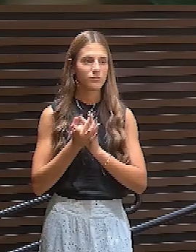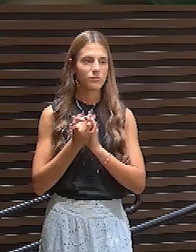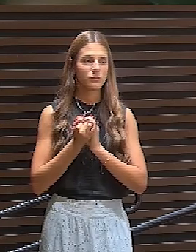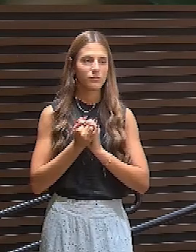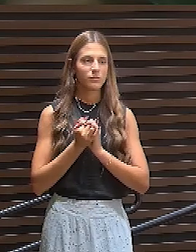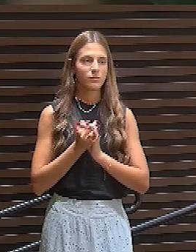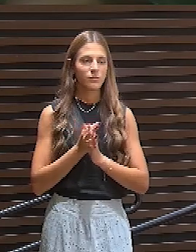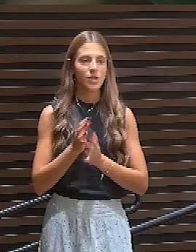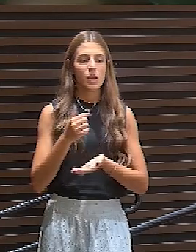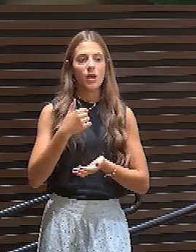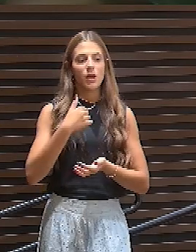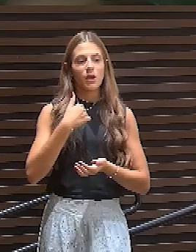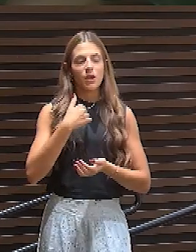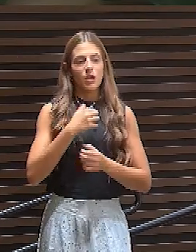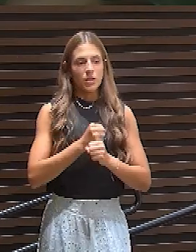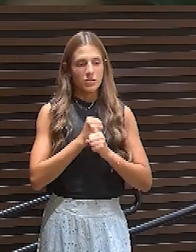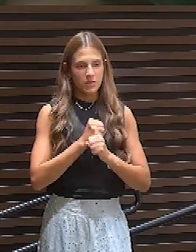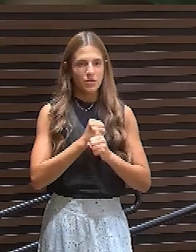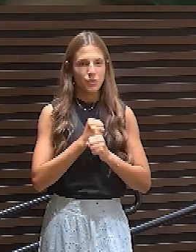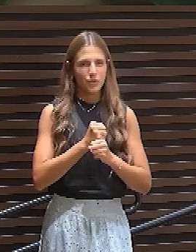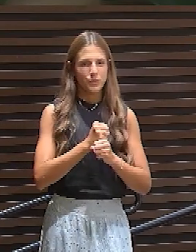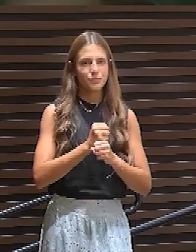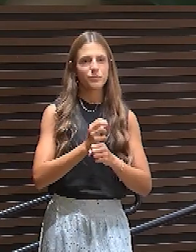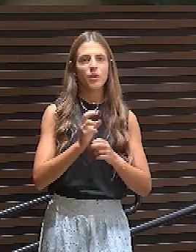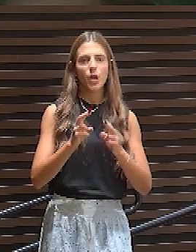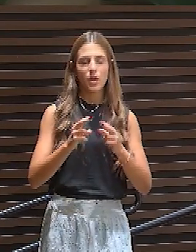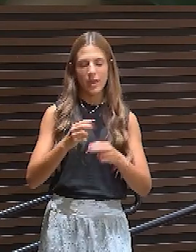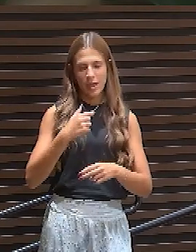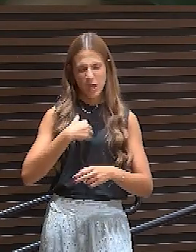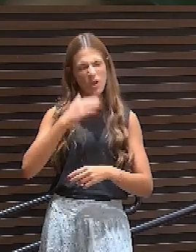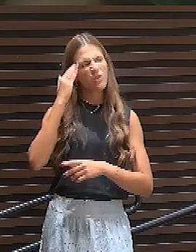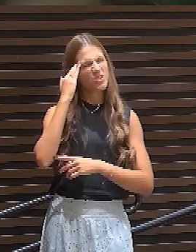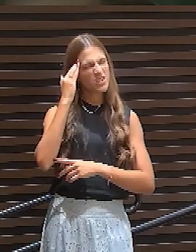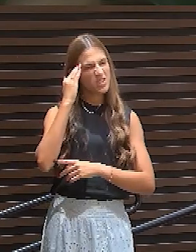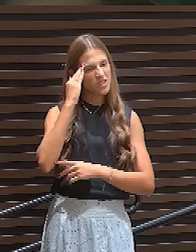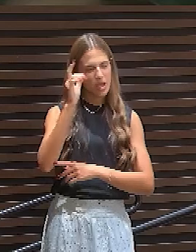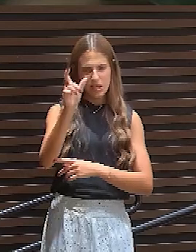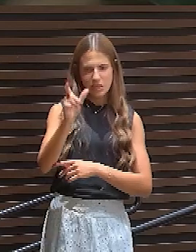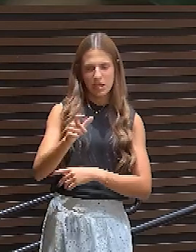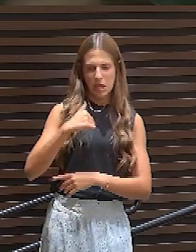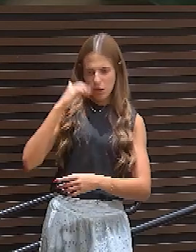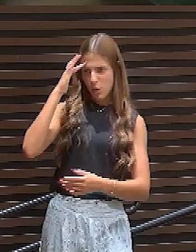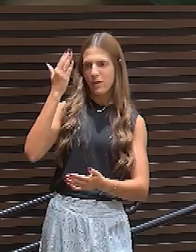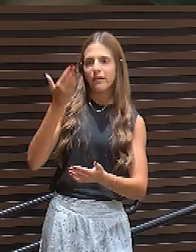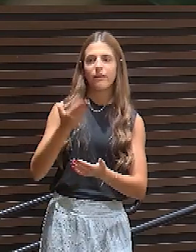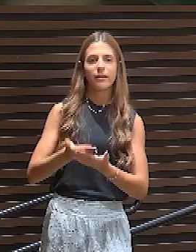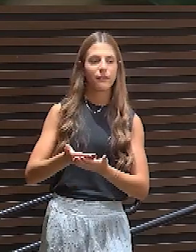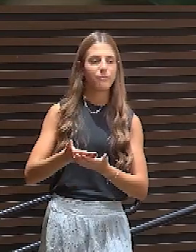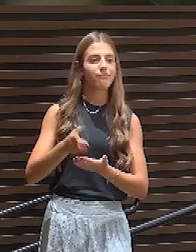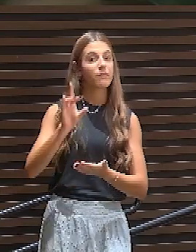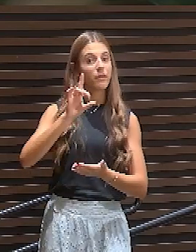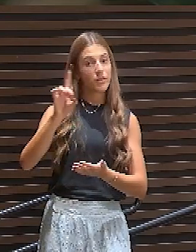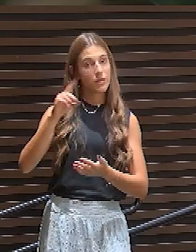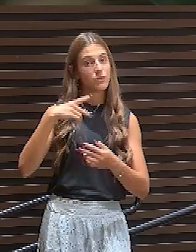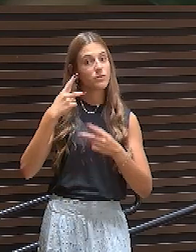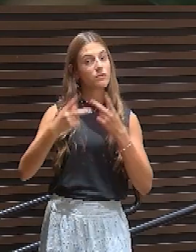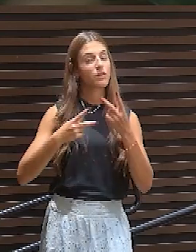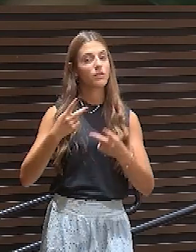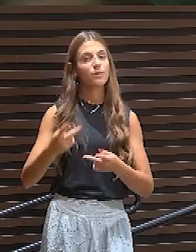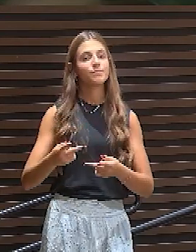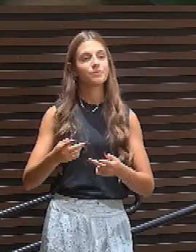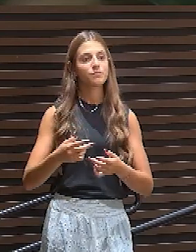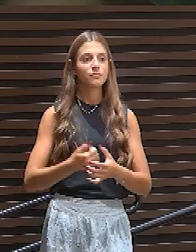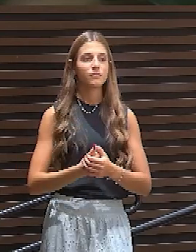Eu sei em quem tenho crido. Isto é aqui, Deus disse, e o assunto